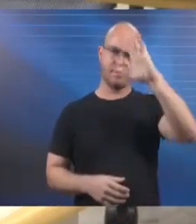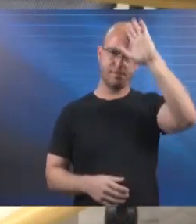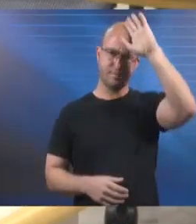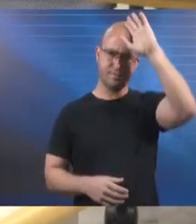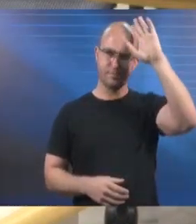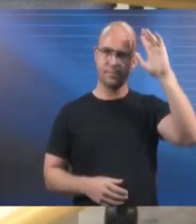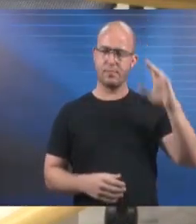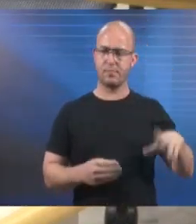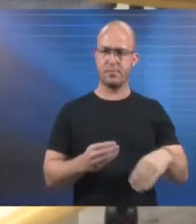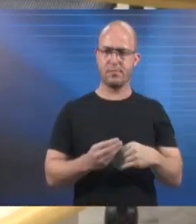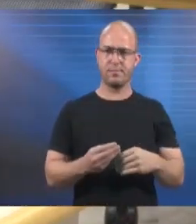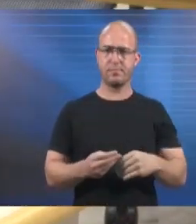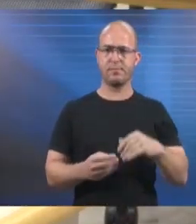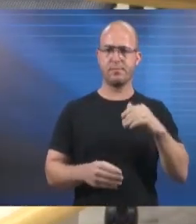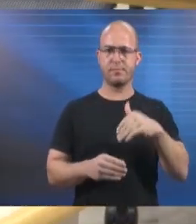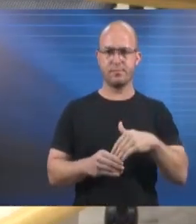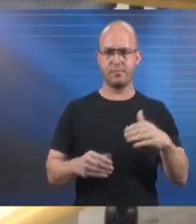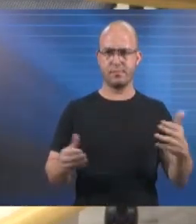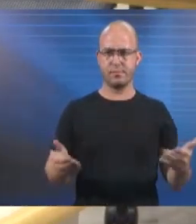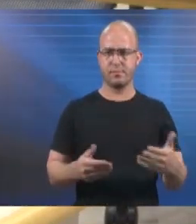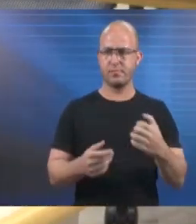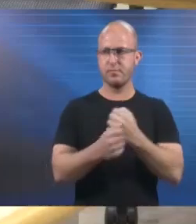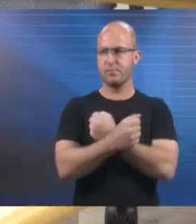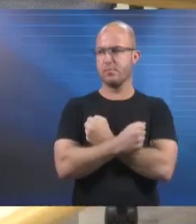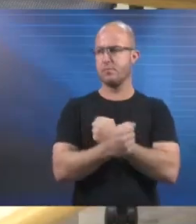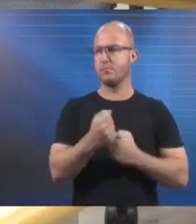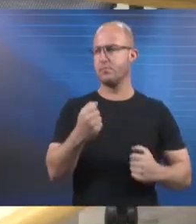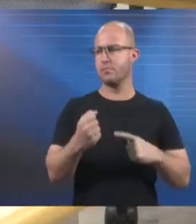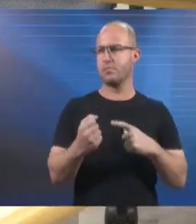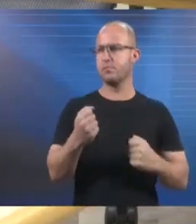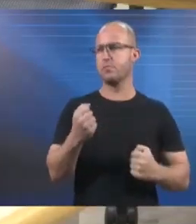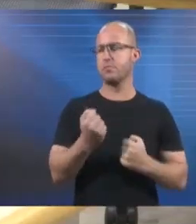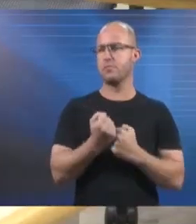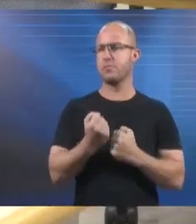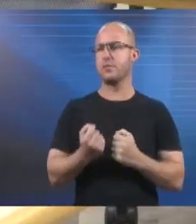Emenda a ser apreciada no dia de hoje um forte abraço Conte